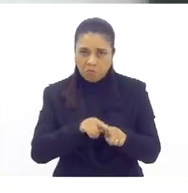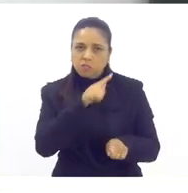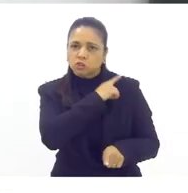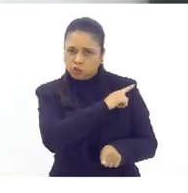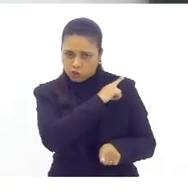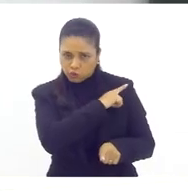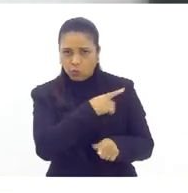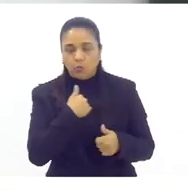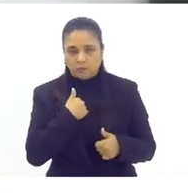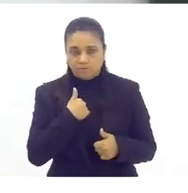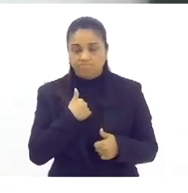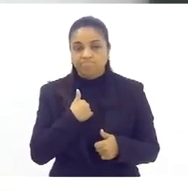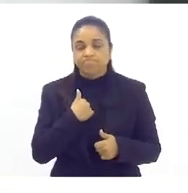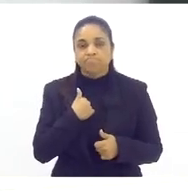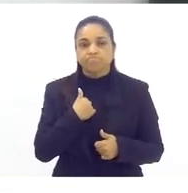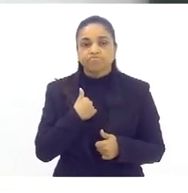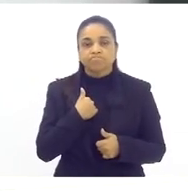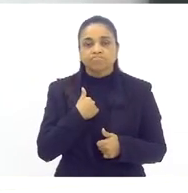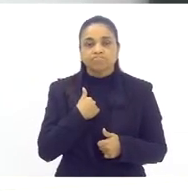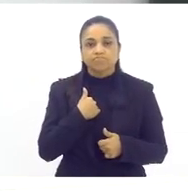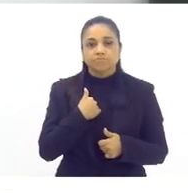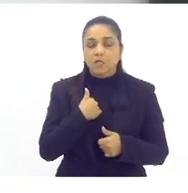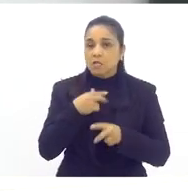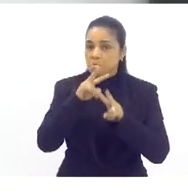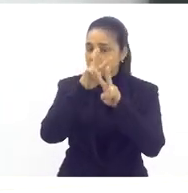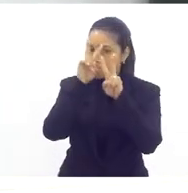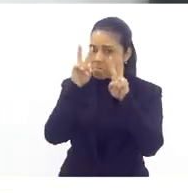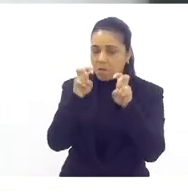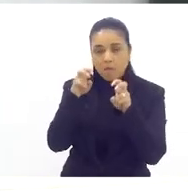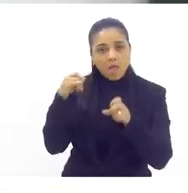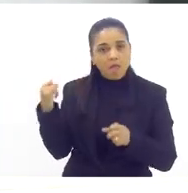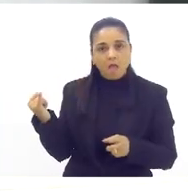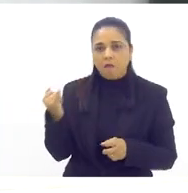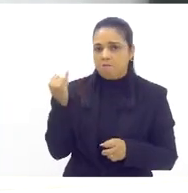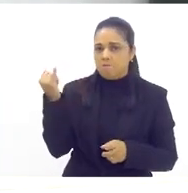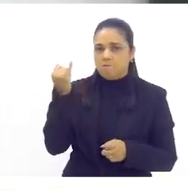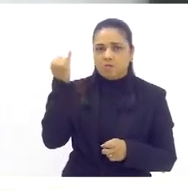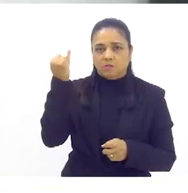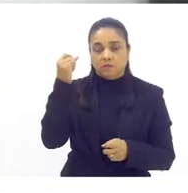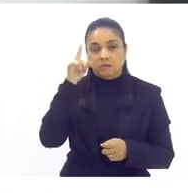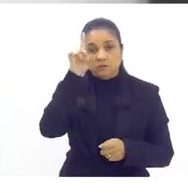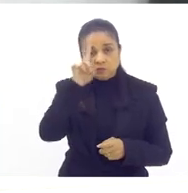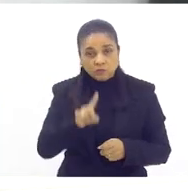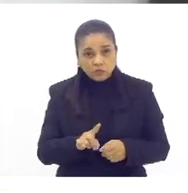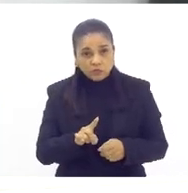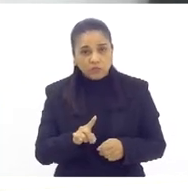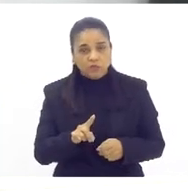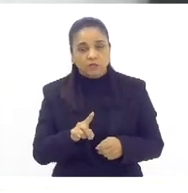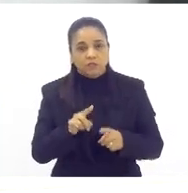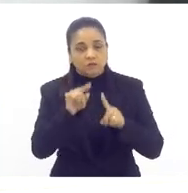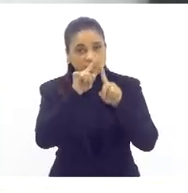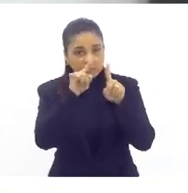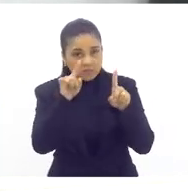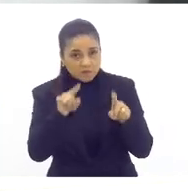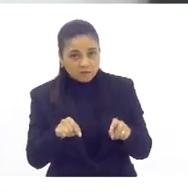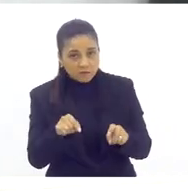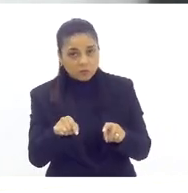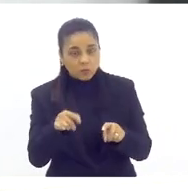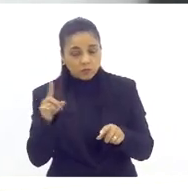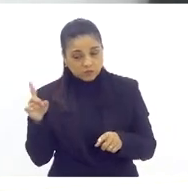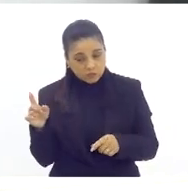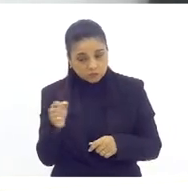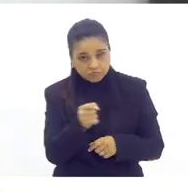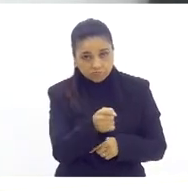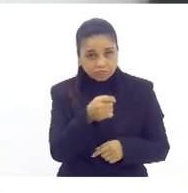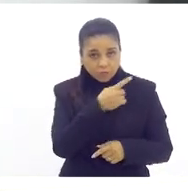que essa questão é extremamente importante porque as diretorias os nossos servidores que estão lá nas